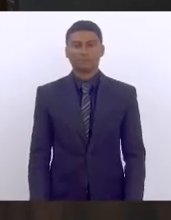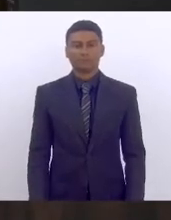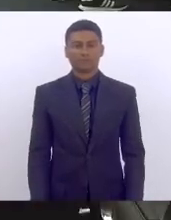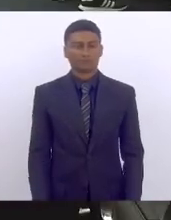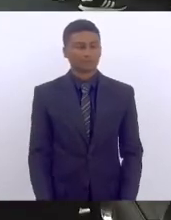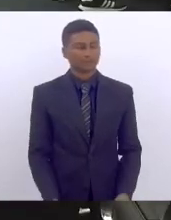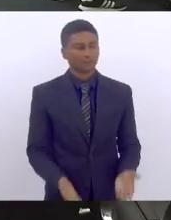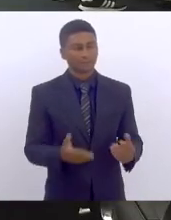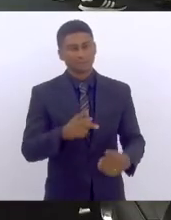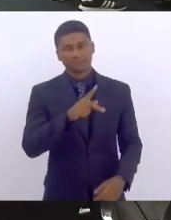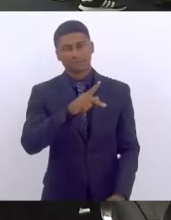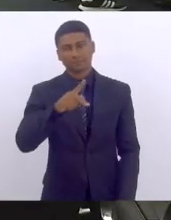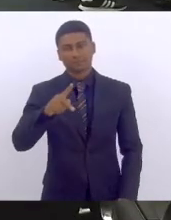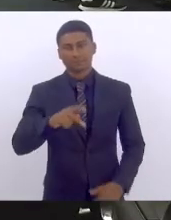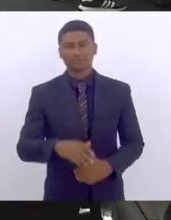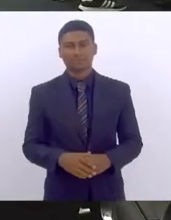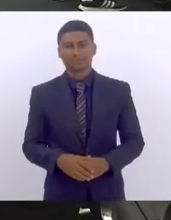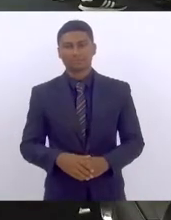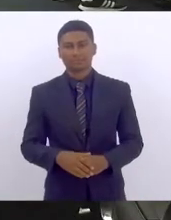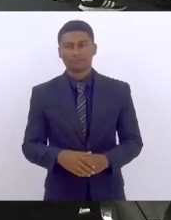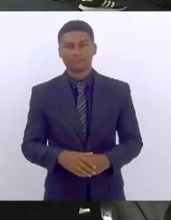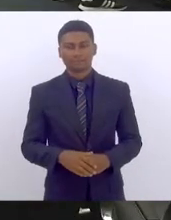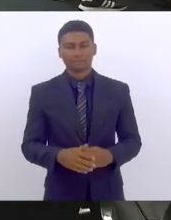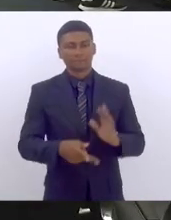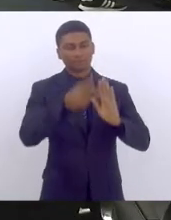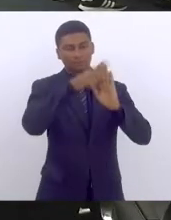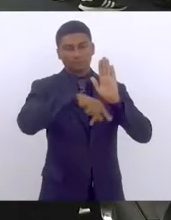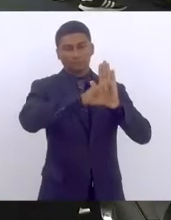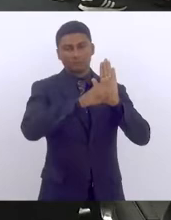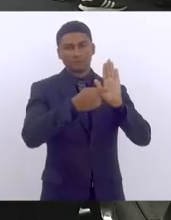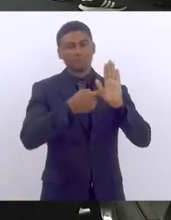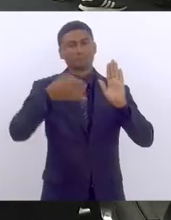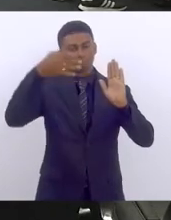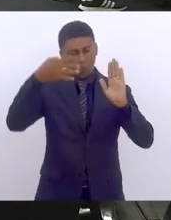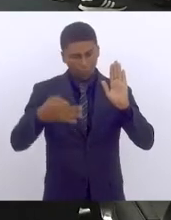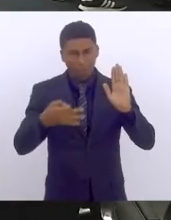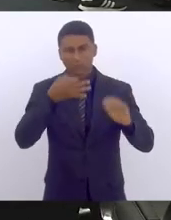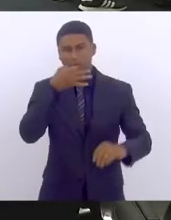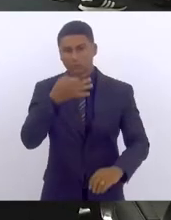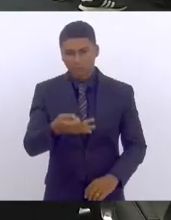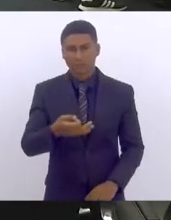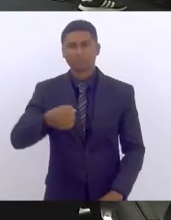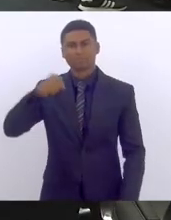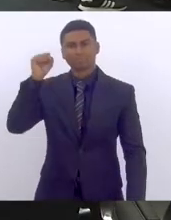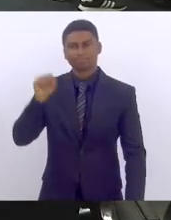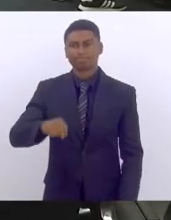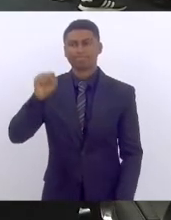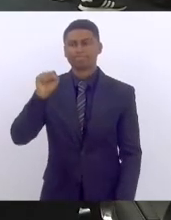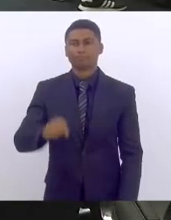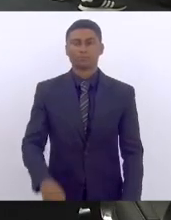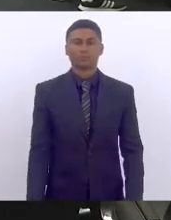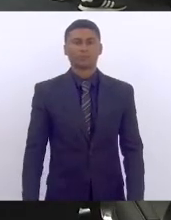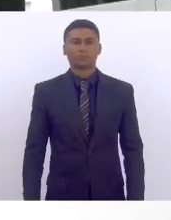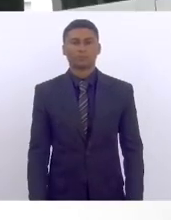Senhora Presidente, no mérito, o projeto é justíssimo, o parecer é favorável.